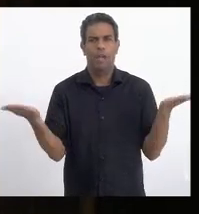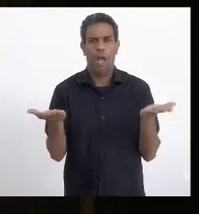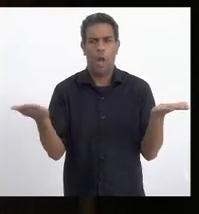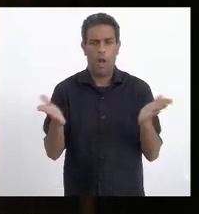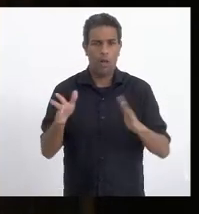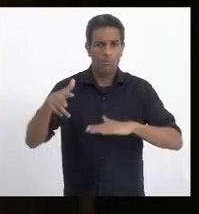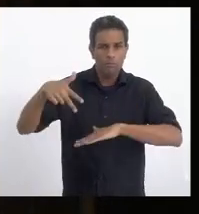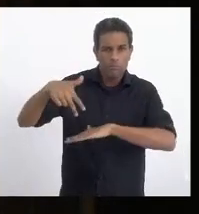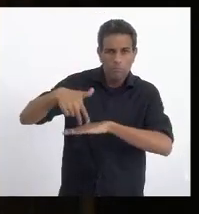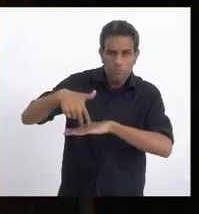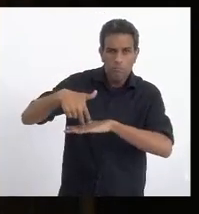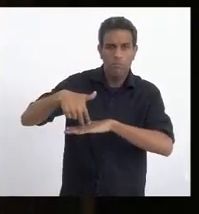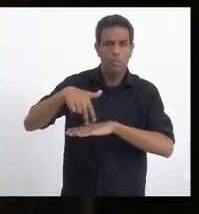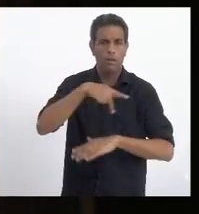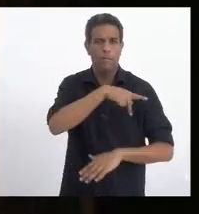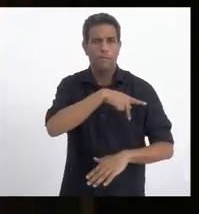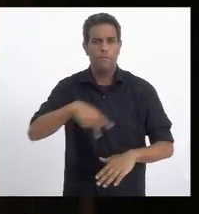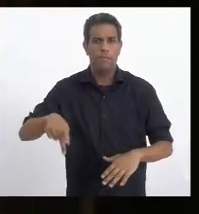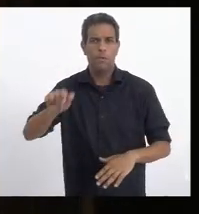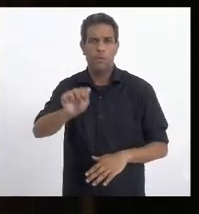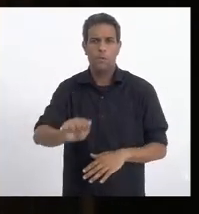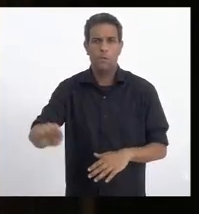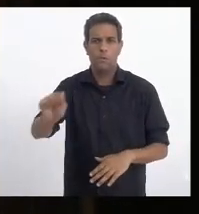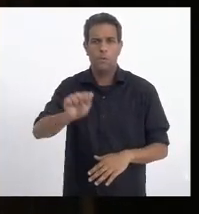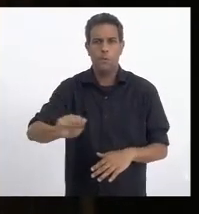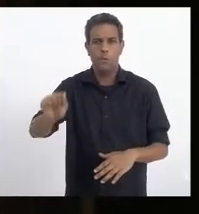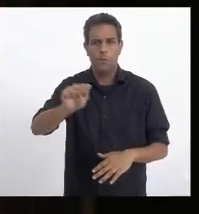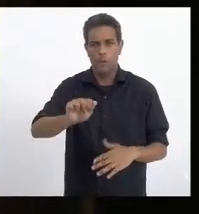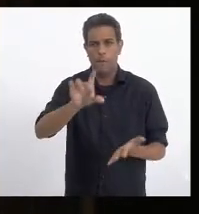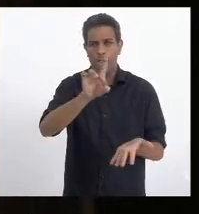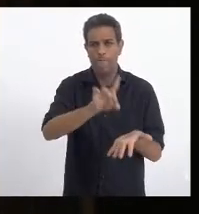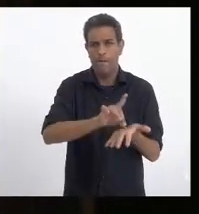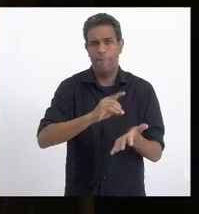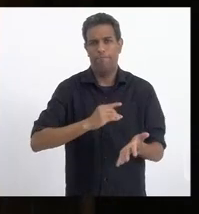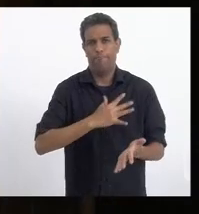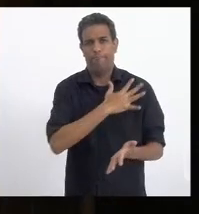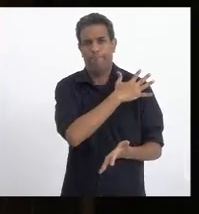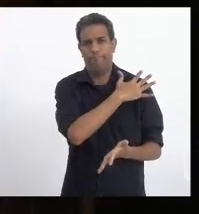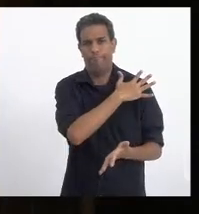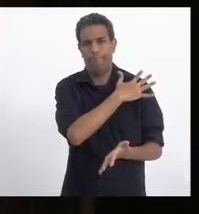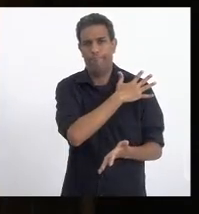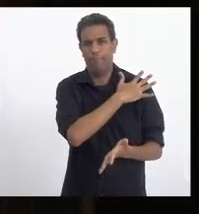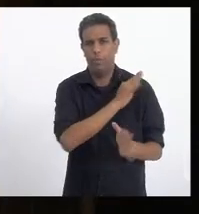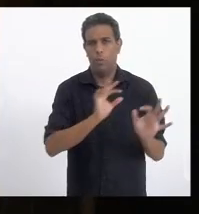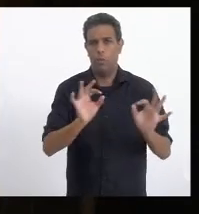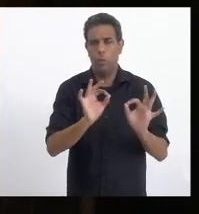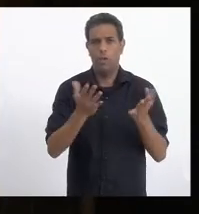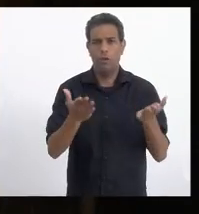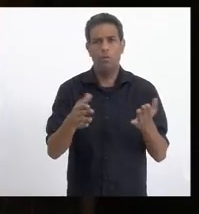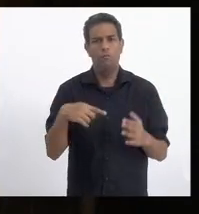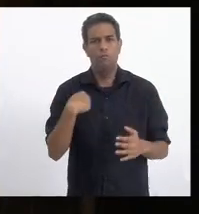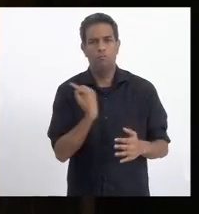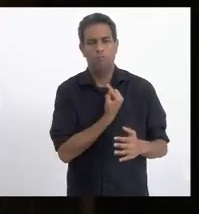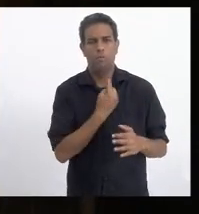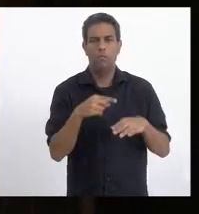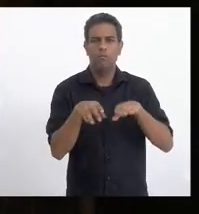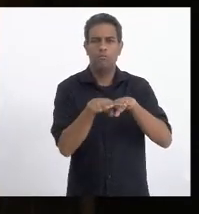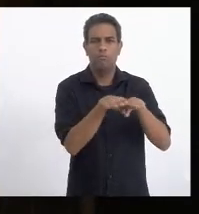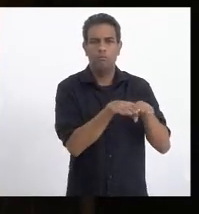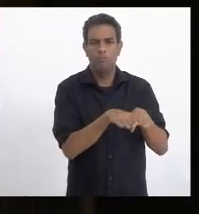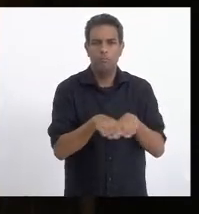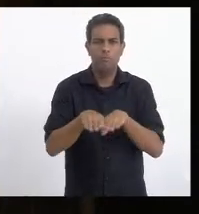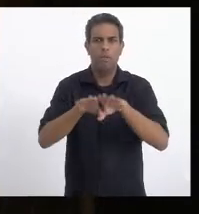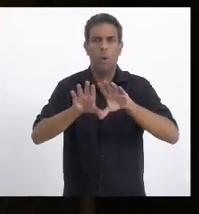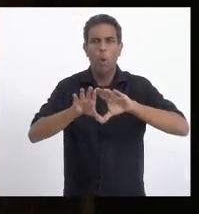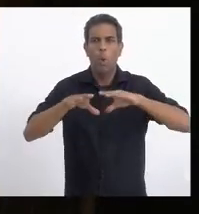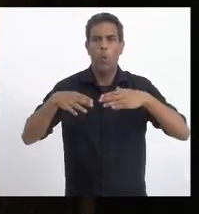esteja aqui como presidente da Associação dos Oficiais eu não tô falando em nome dos oficiais eu acho que nós somos o nome já diz